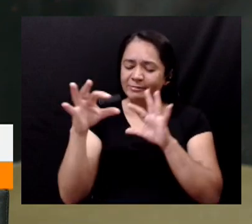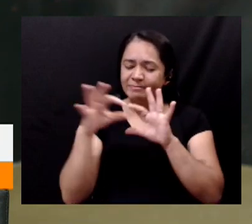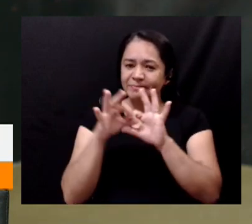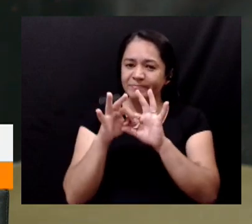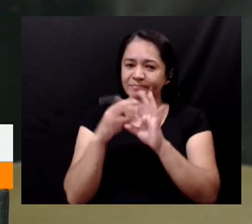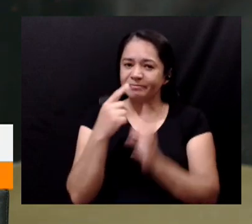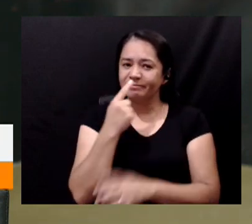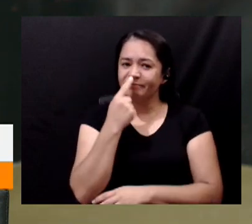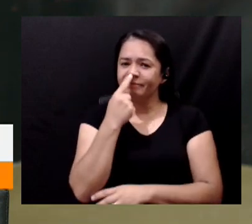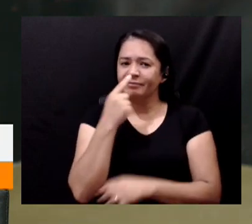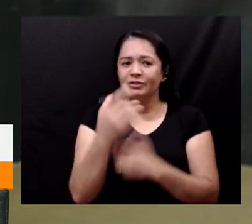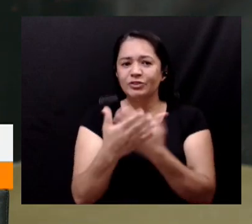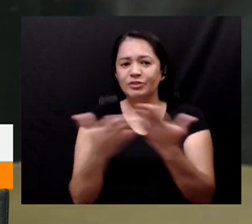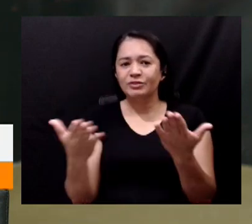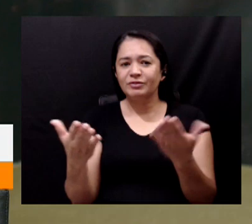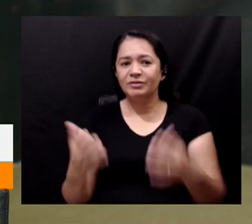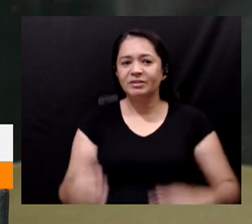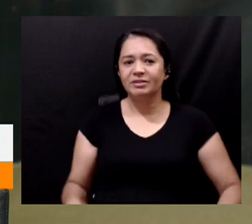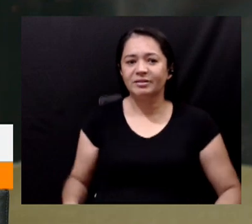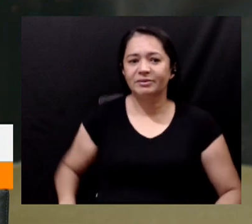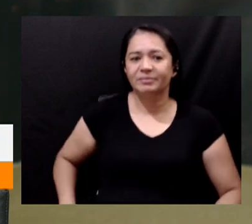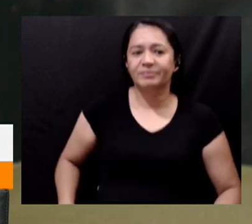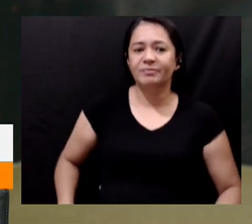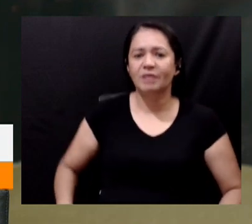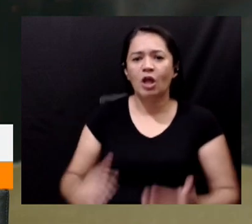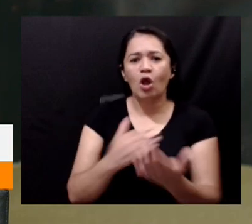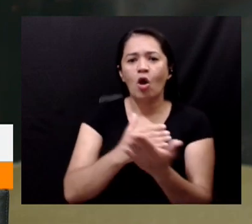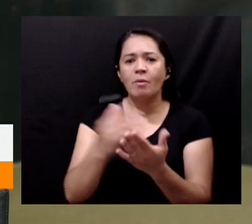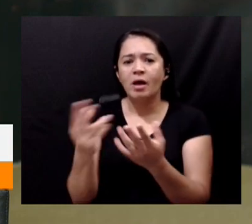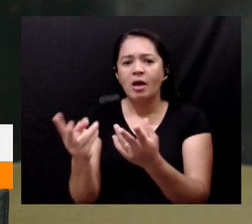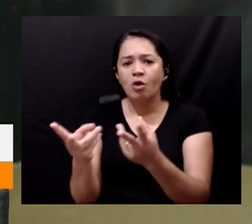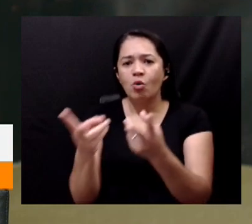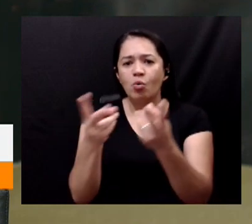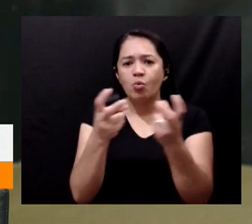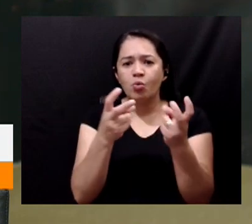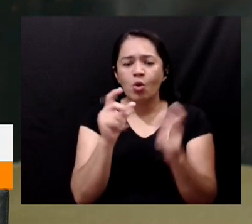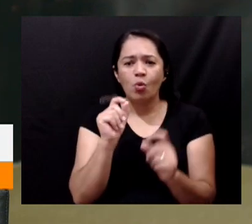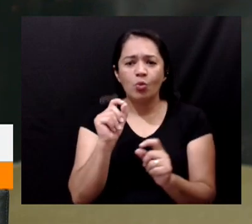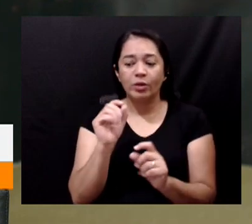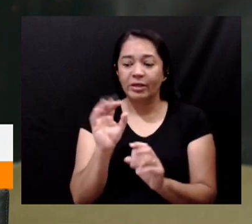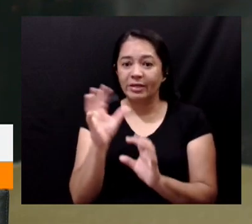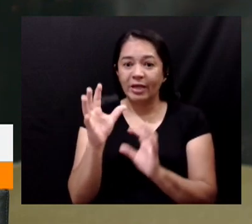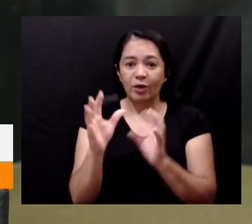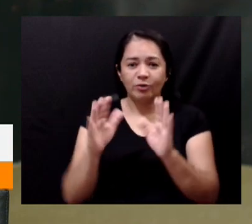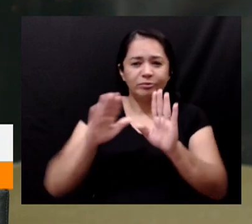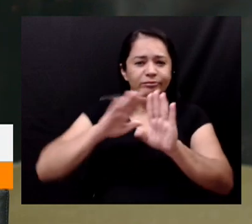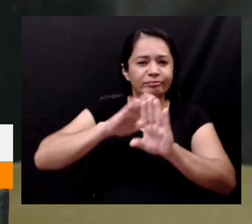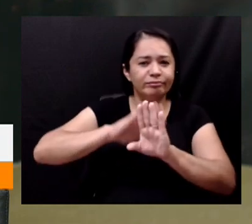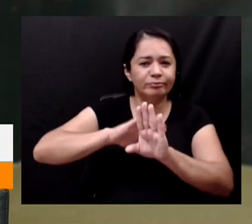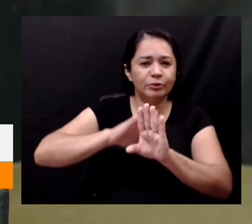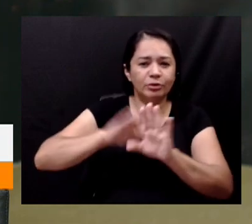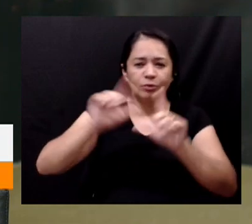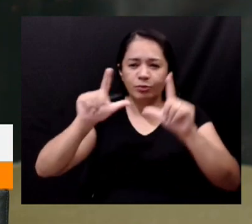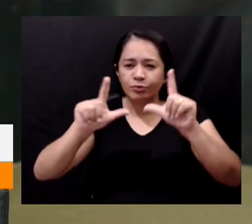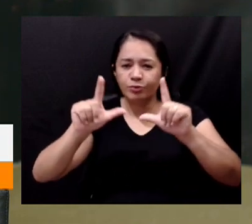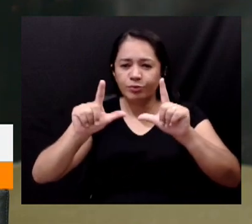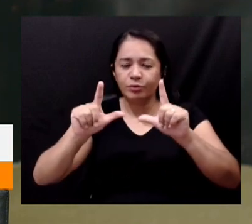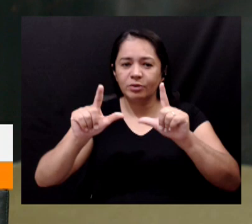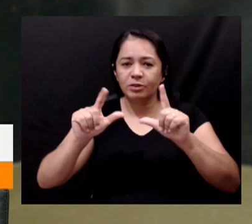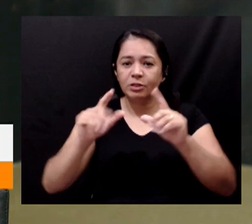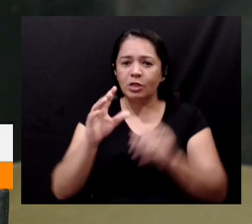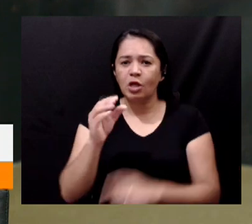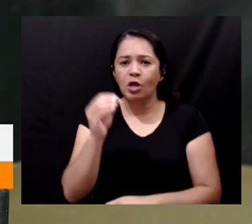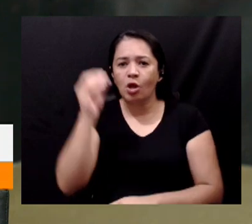você. Comece a perceber o que está acontecendo por trás da tela. Tenha conhecimento, entre um